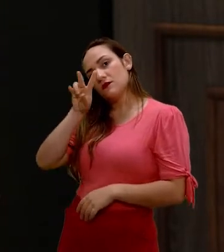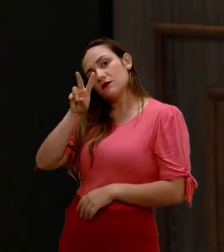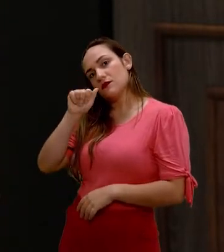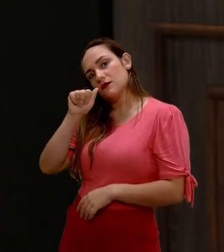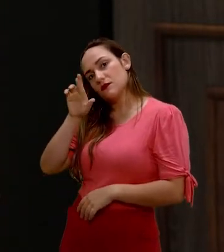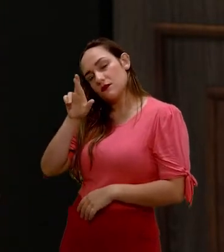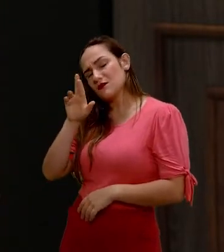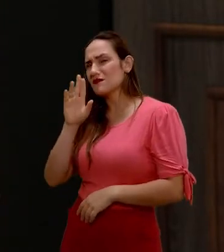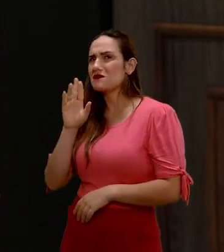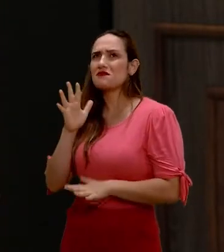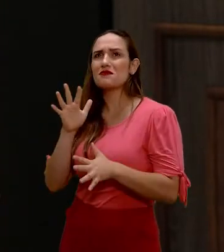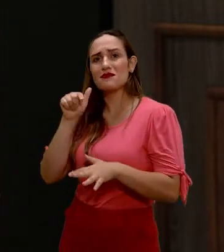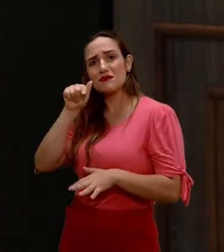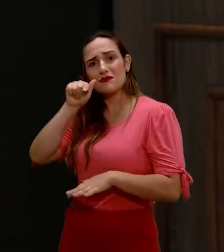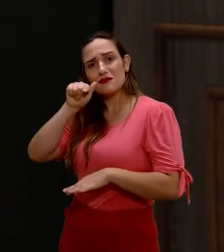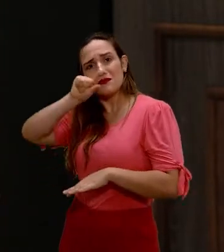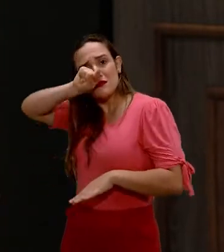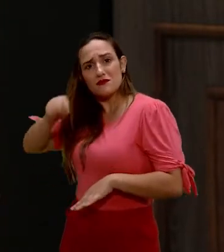vezes varia.